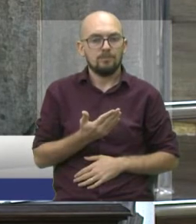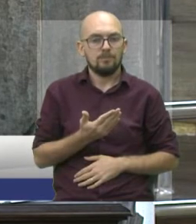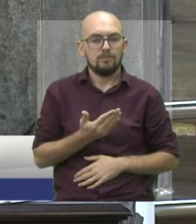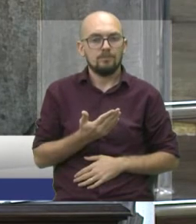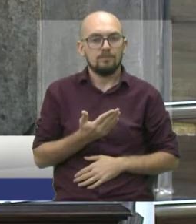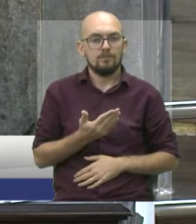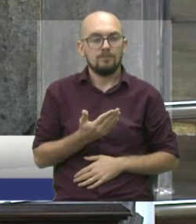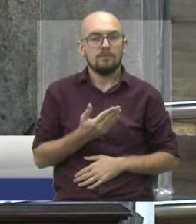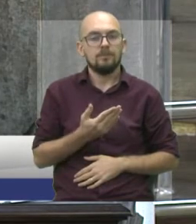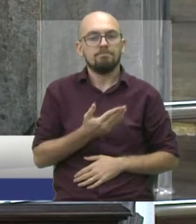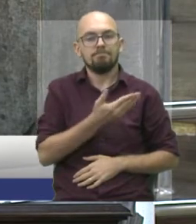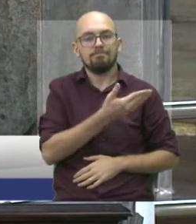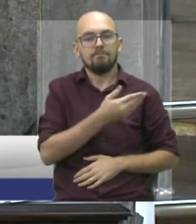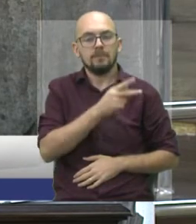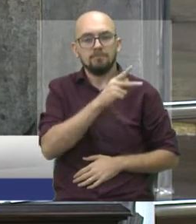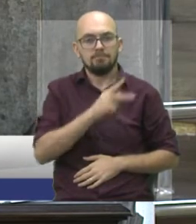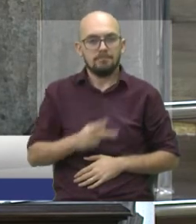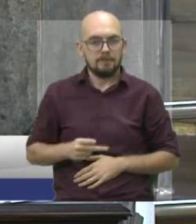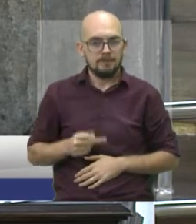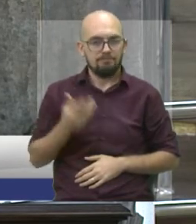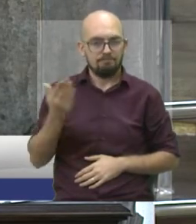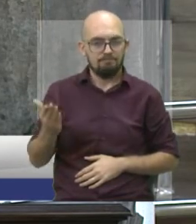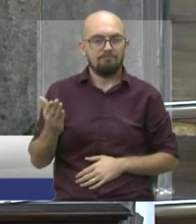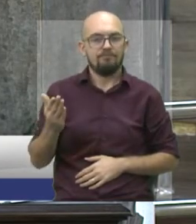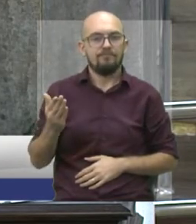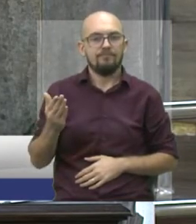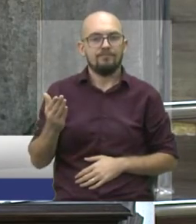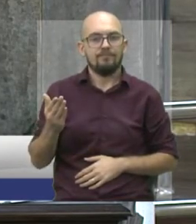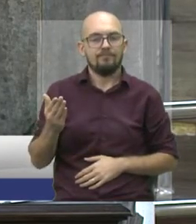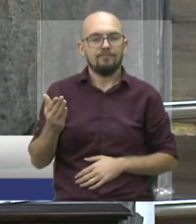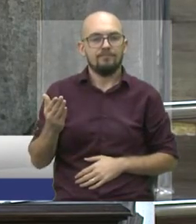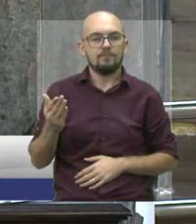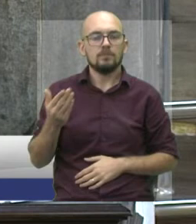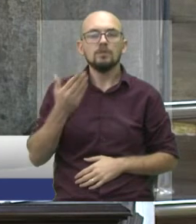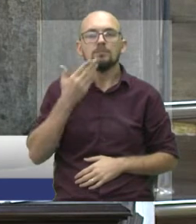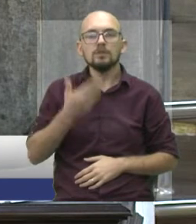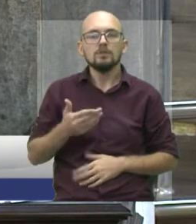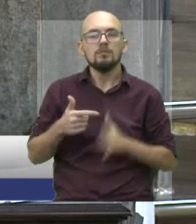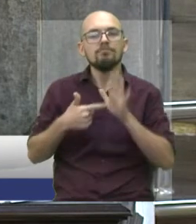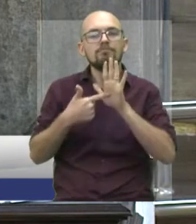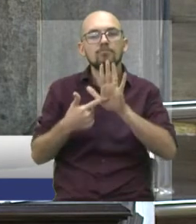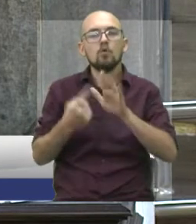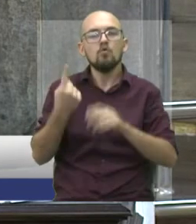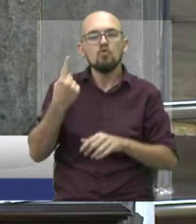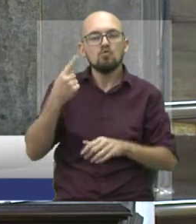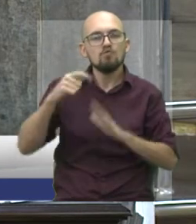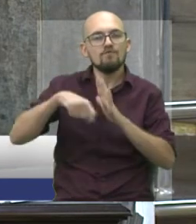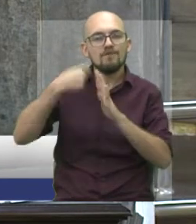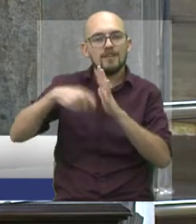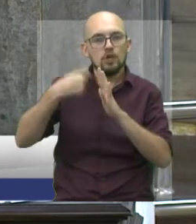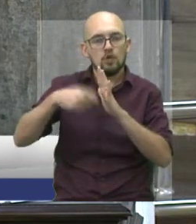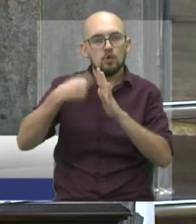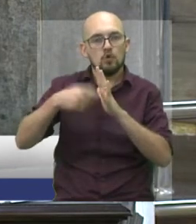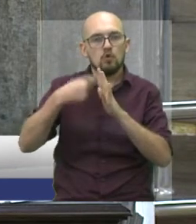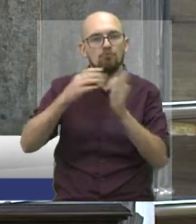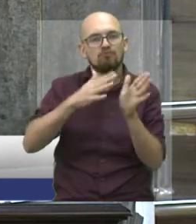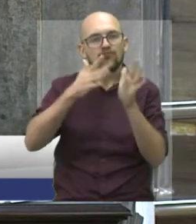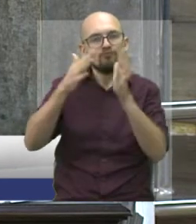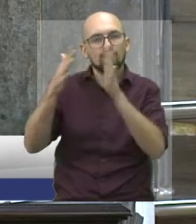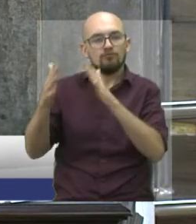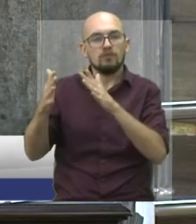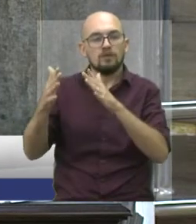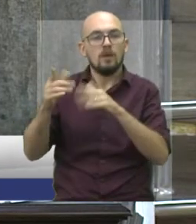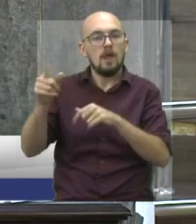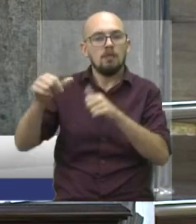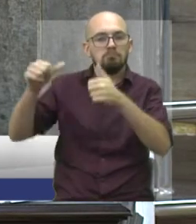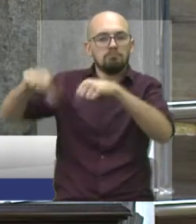para o presidente da Câmara exibir uma fala do doutor Segura, mas ele